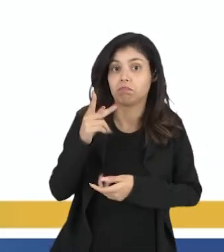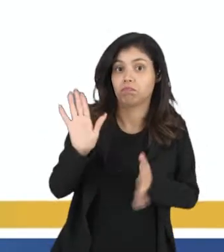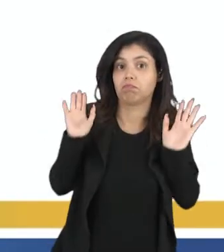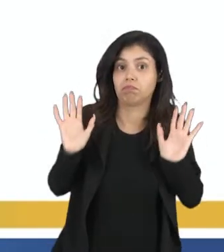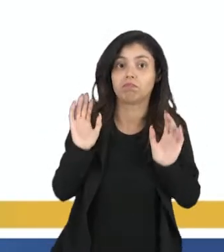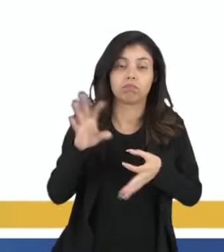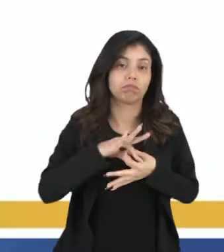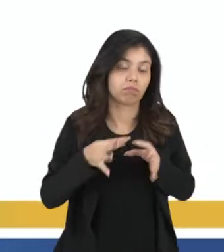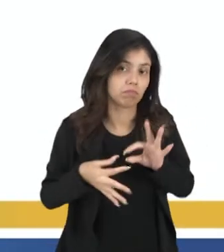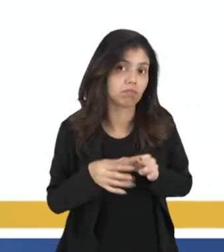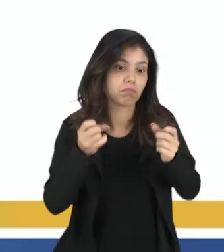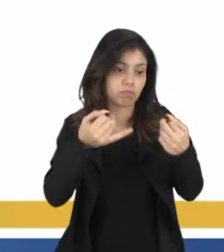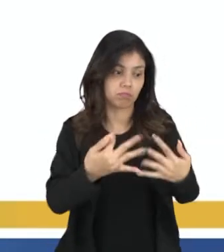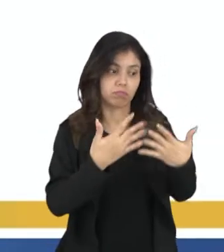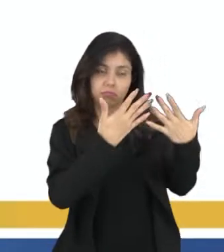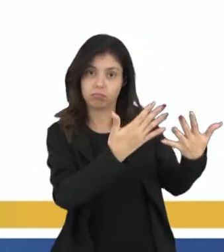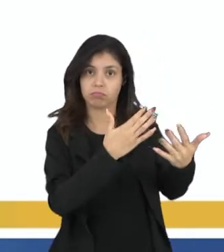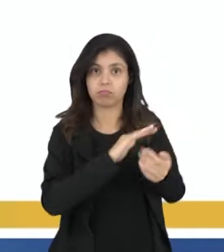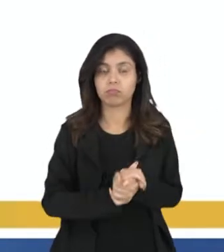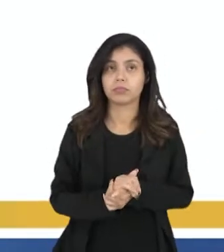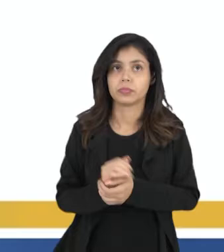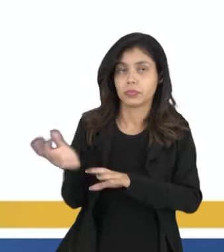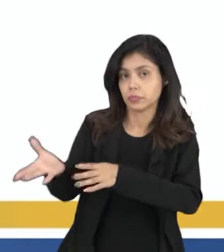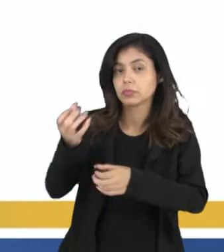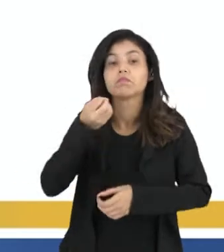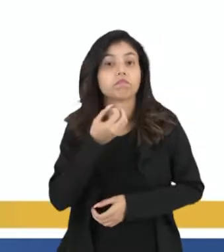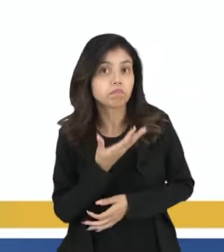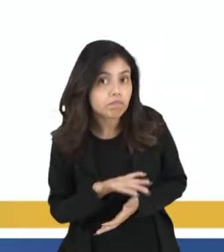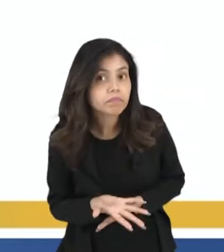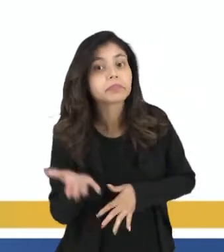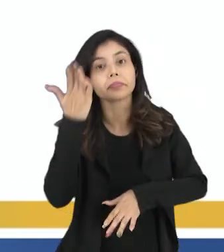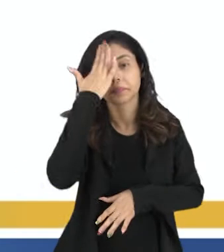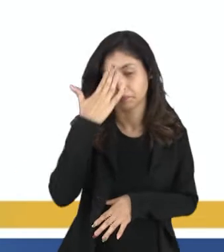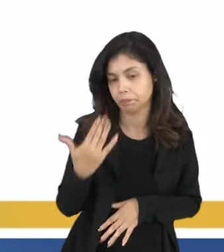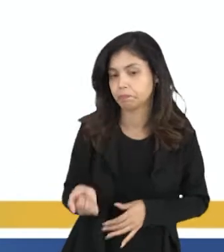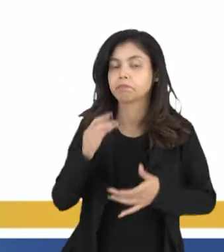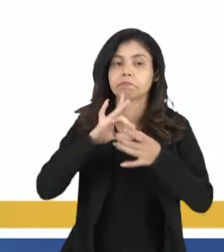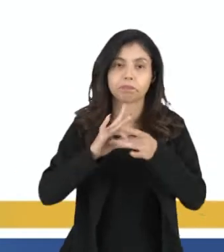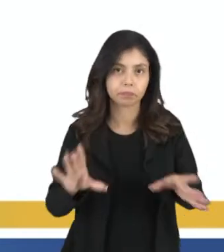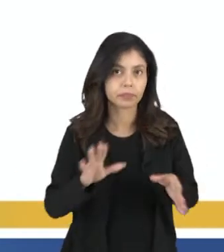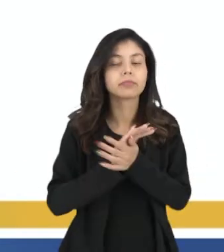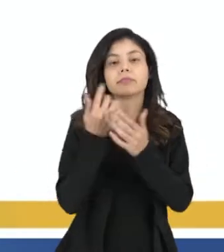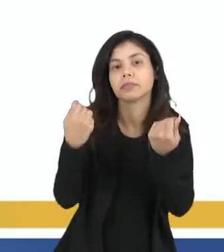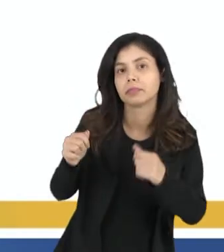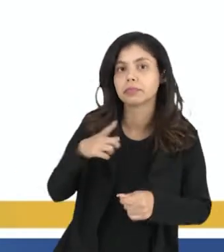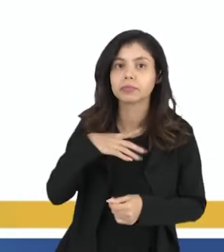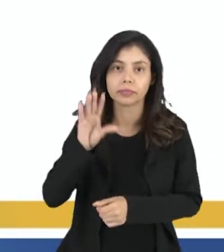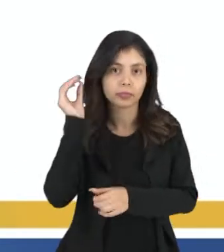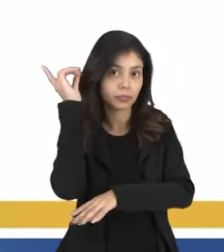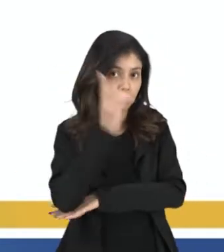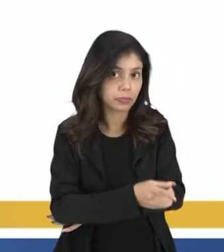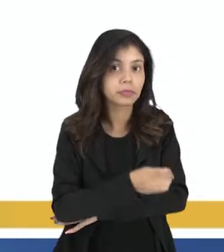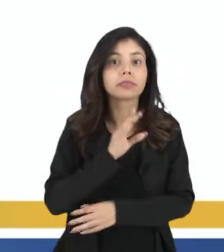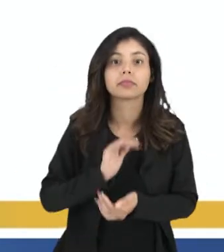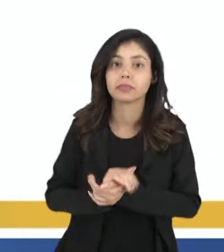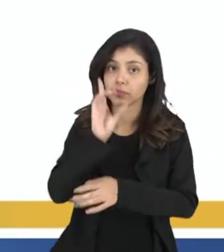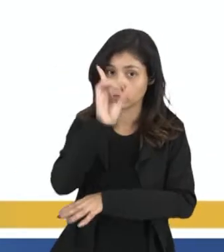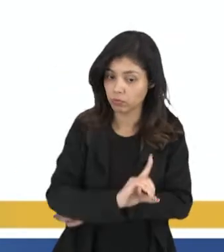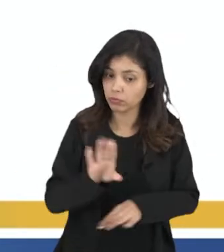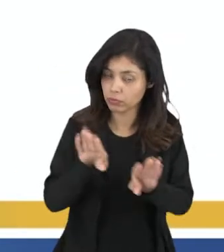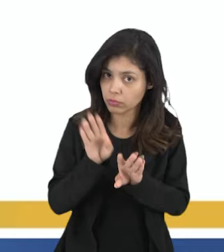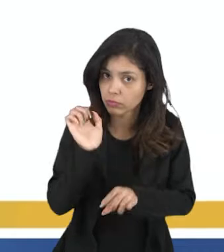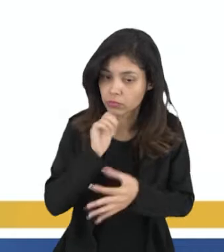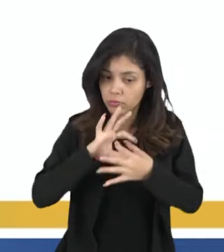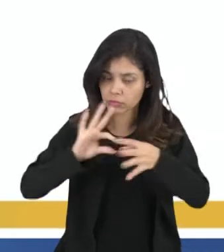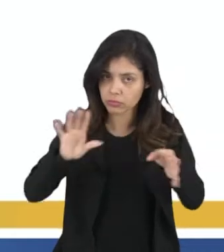a contextualização, nem com a... Embora sabendo que a liberdade, o cidadão tem direito à liberdade, mas